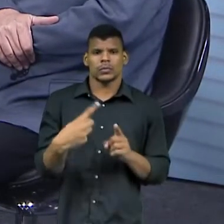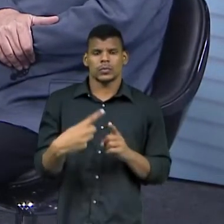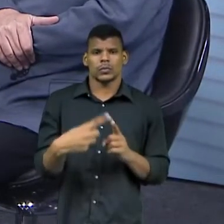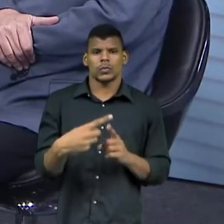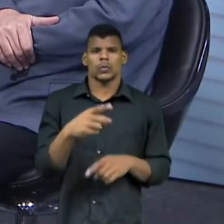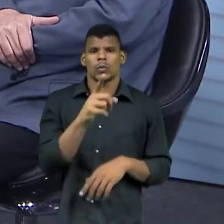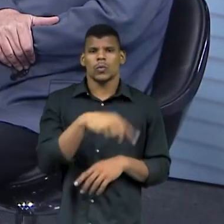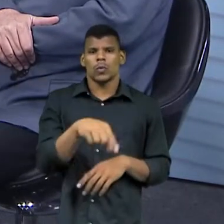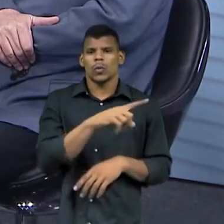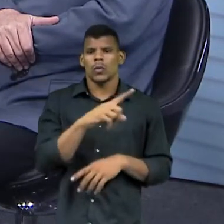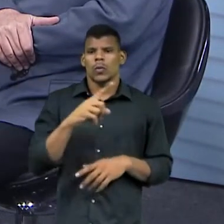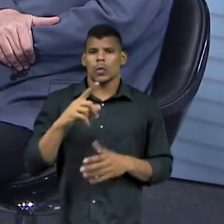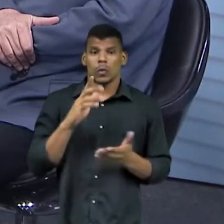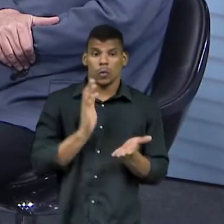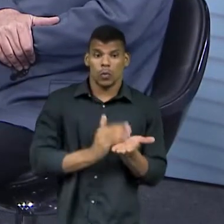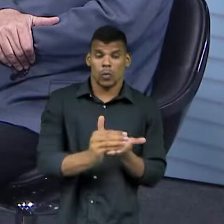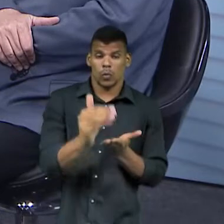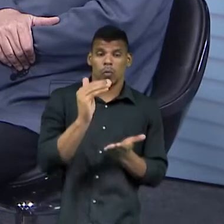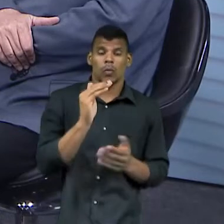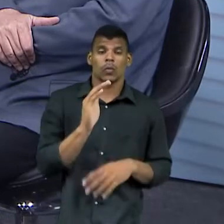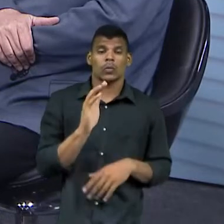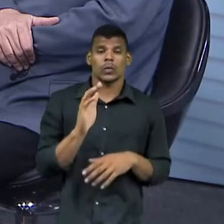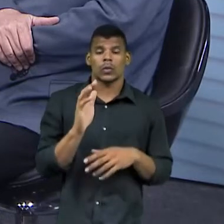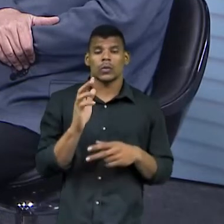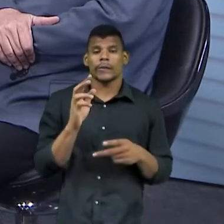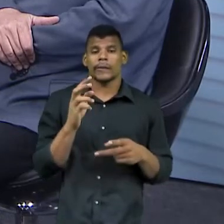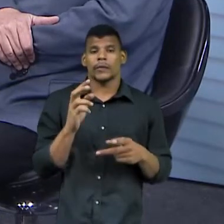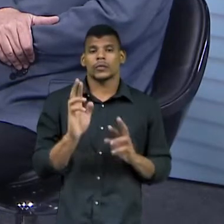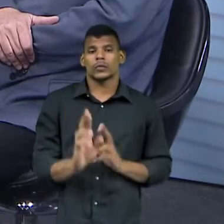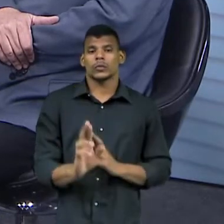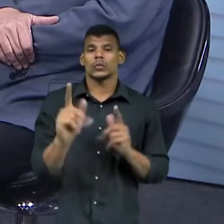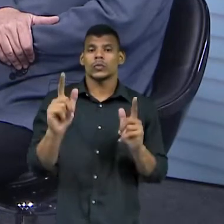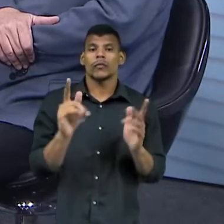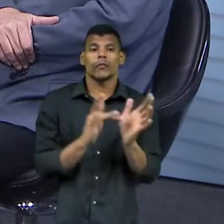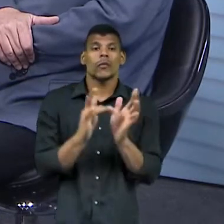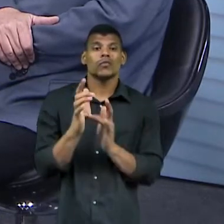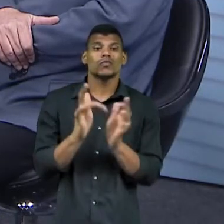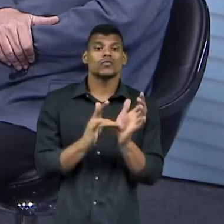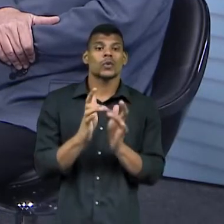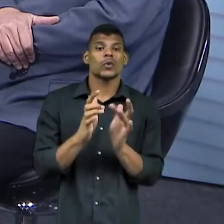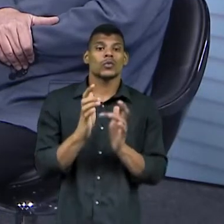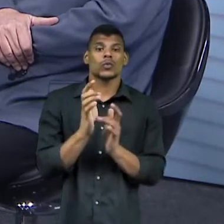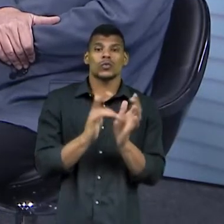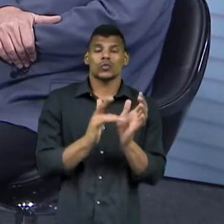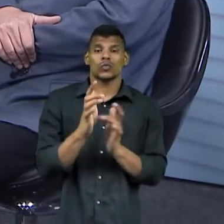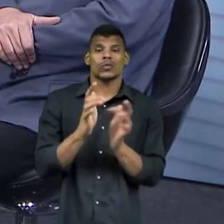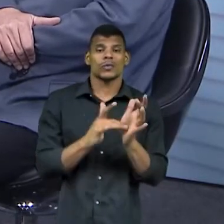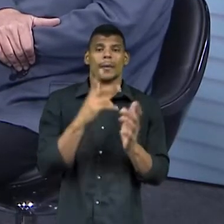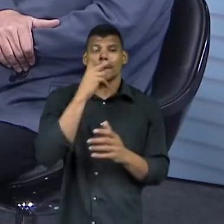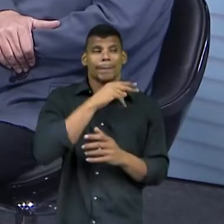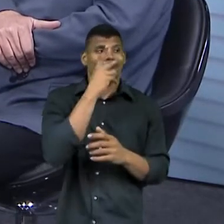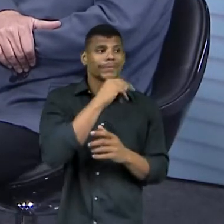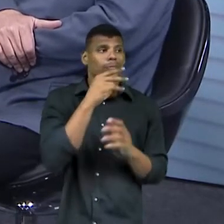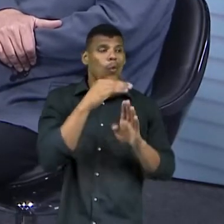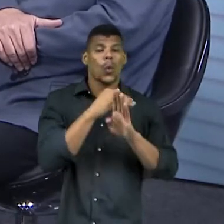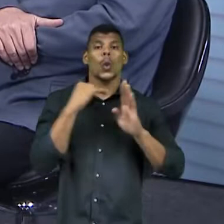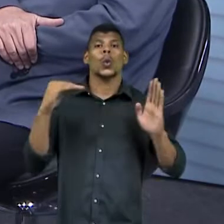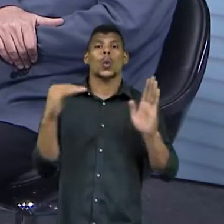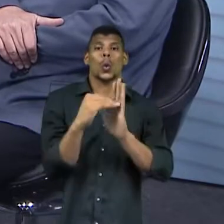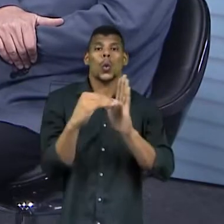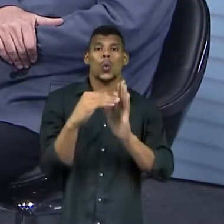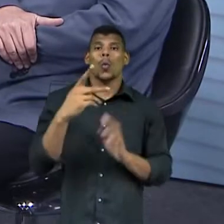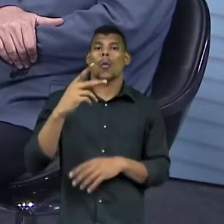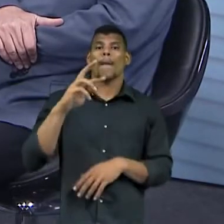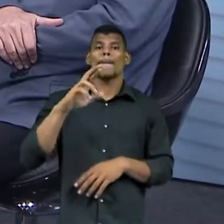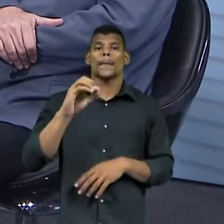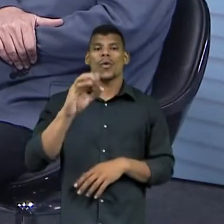eles desde o início eles não não não não têm a visão de que Jesus cumpriu todas as profecias certo então para eles e